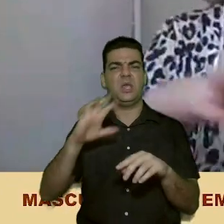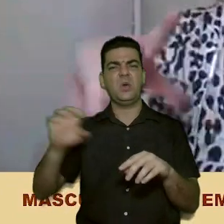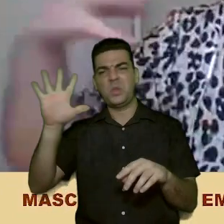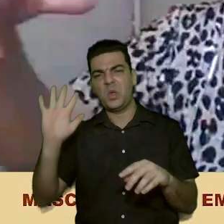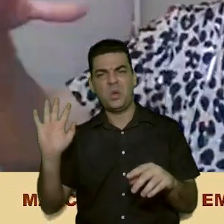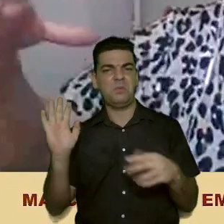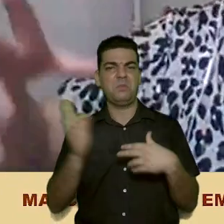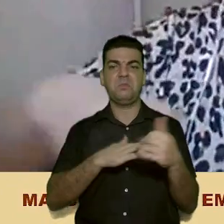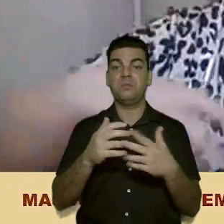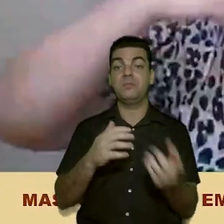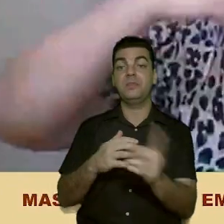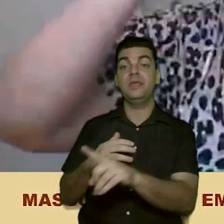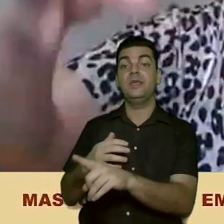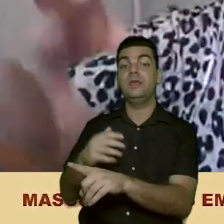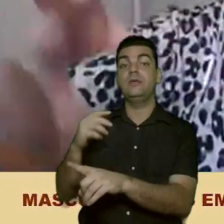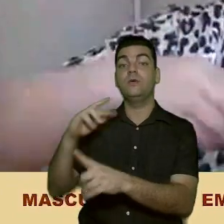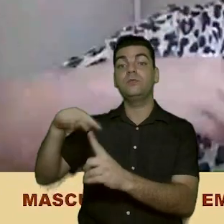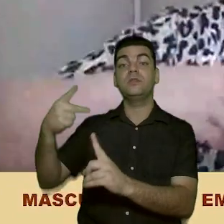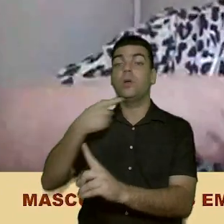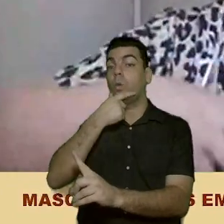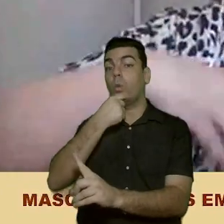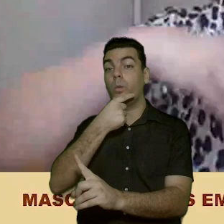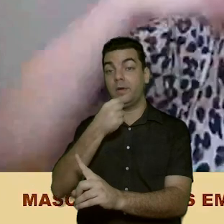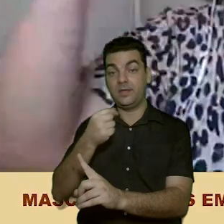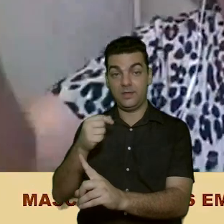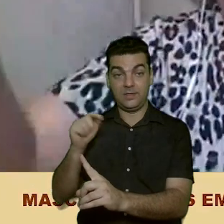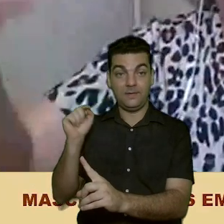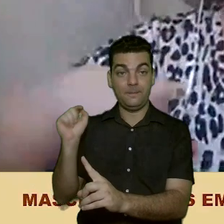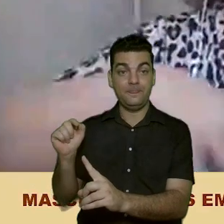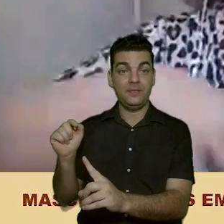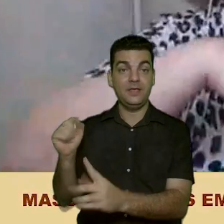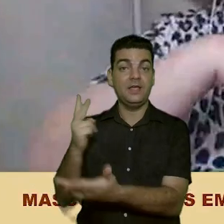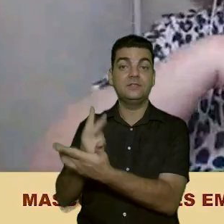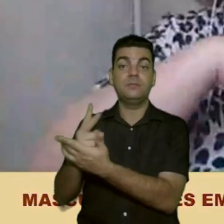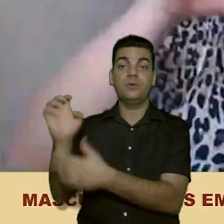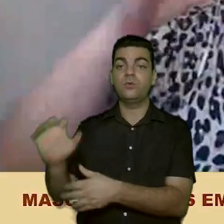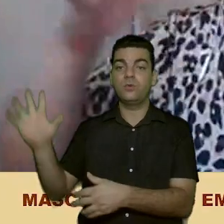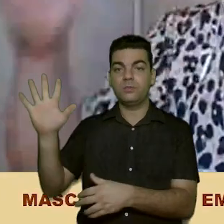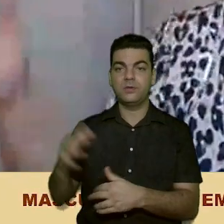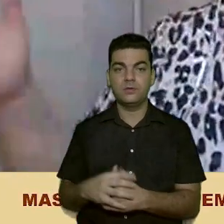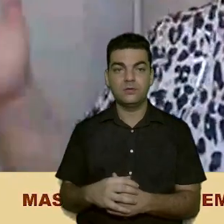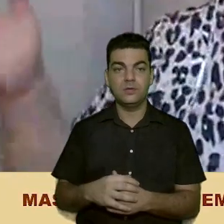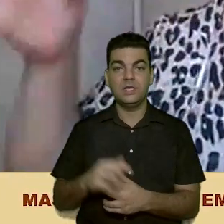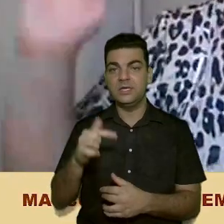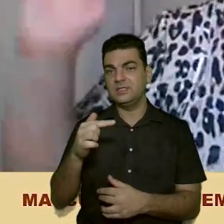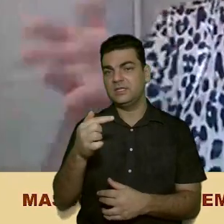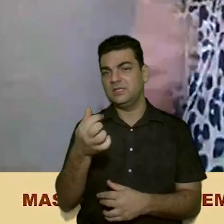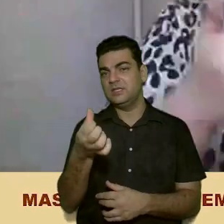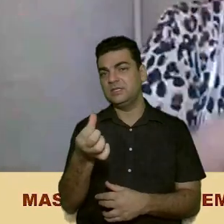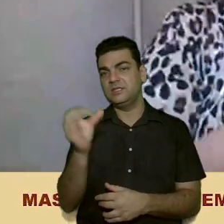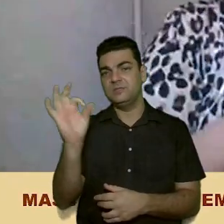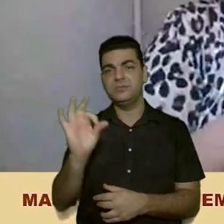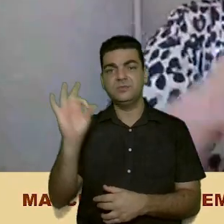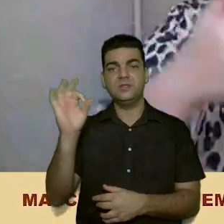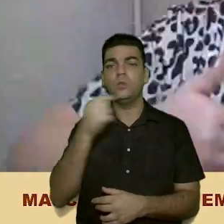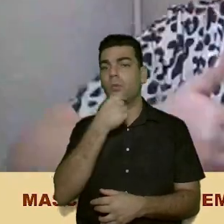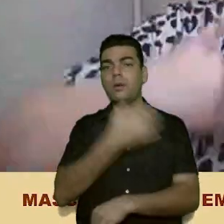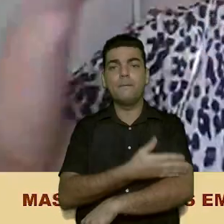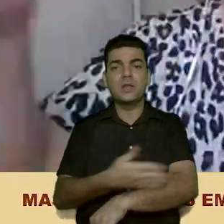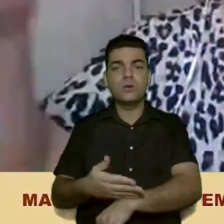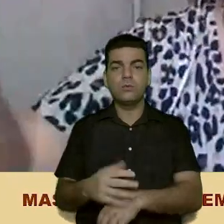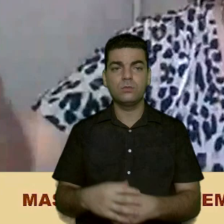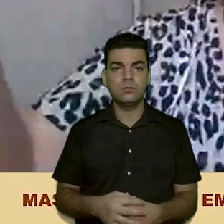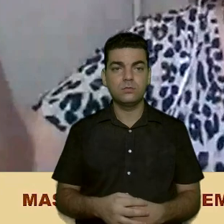é misturada. A gente tem de mulheres negras, mulheres indígenas, mulheres europeias, e a maior parte do DNA masculino